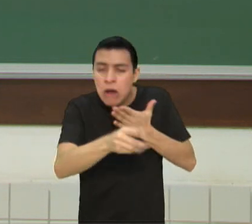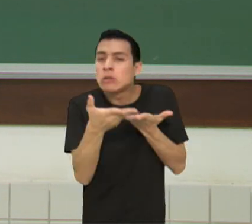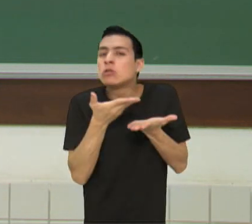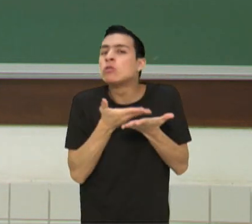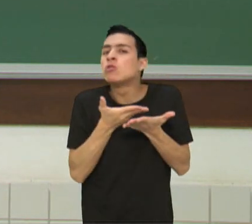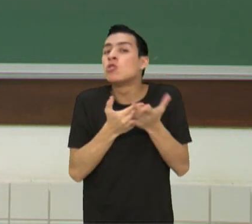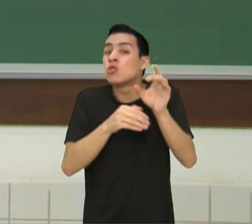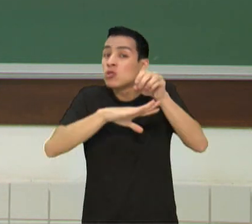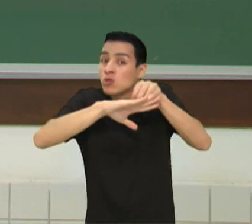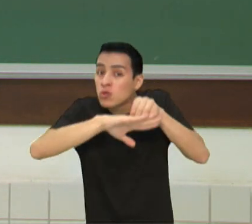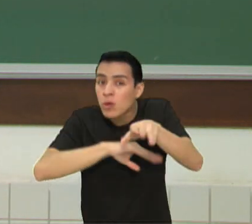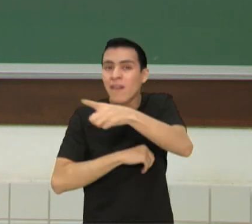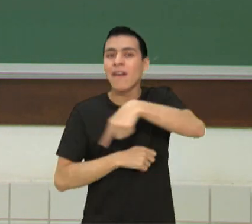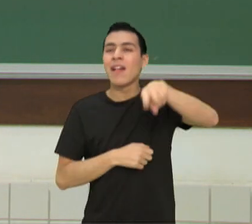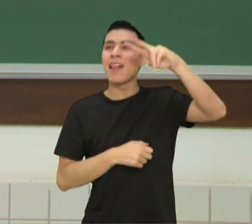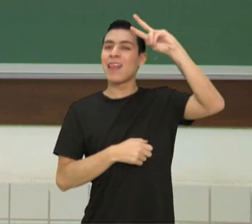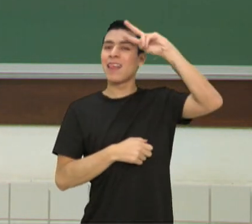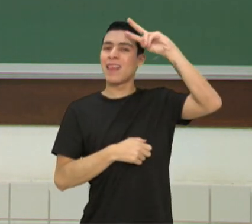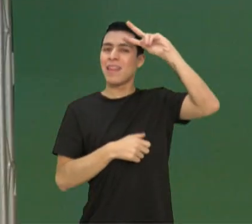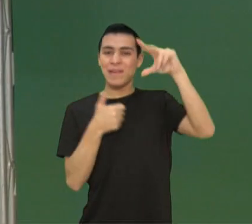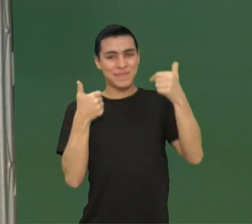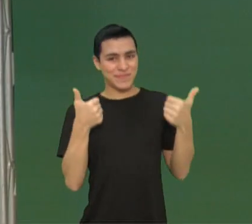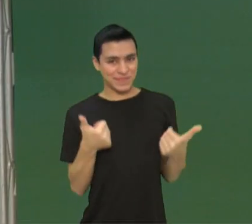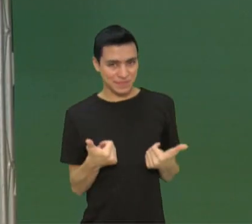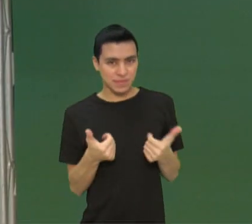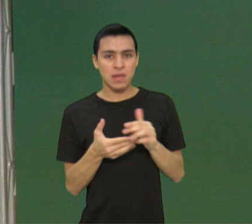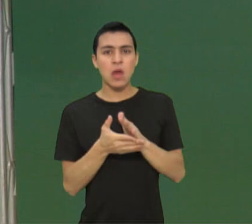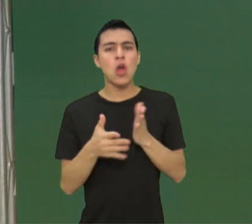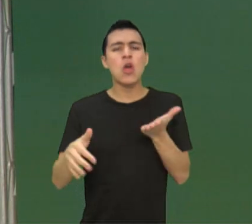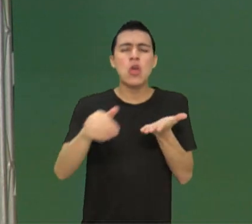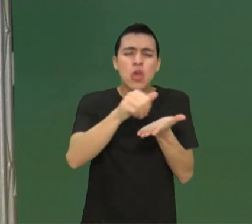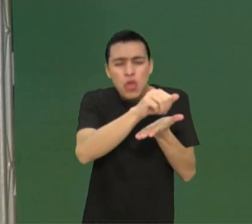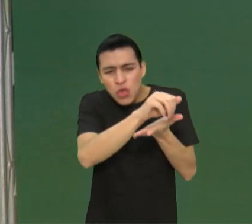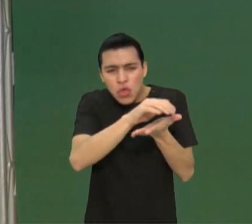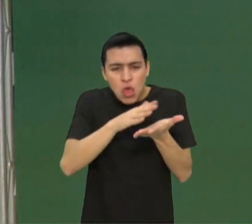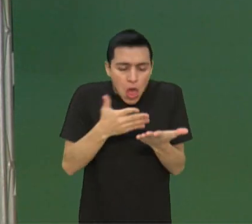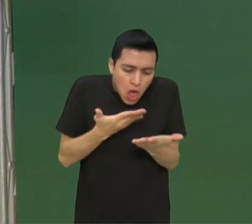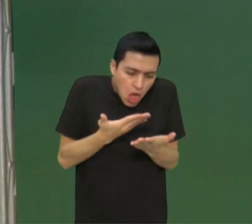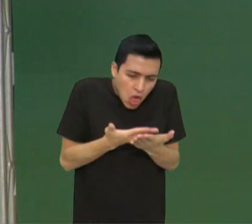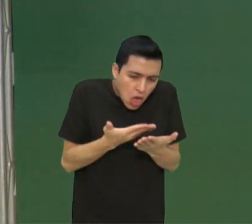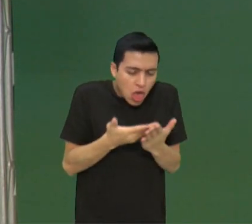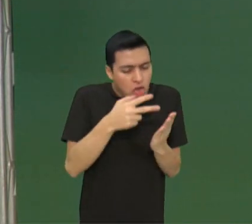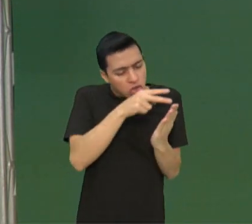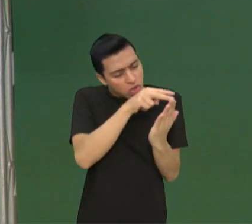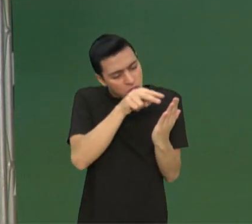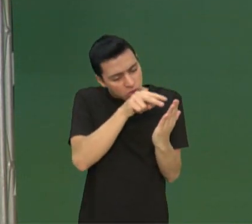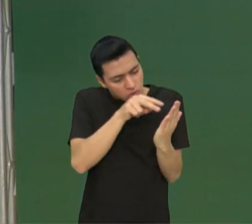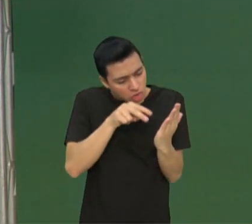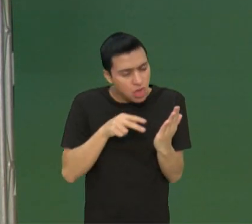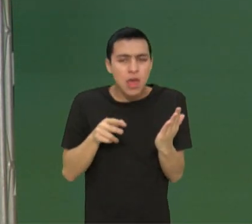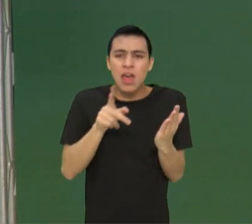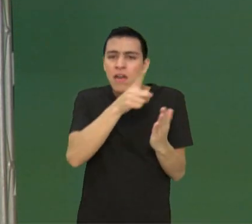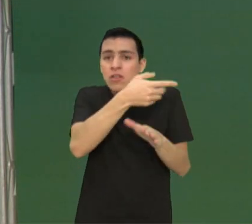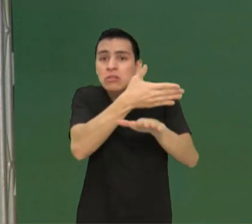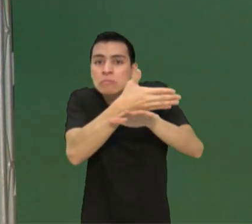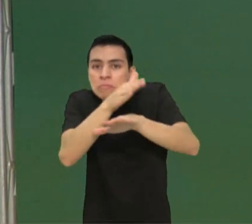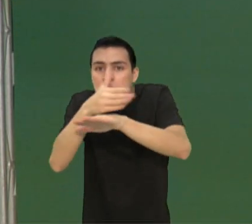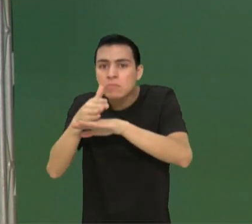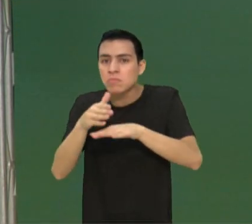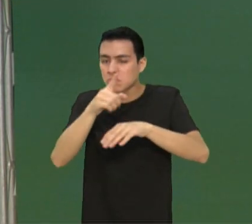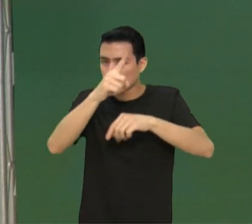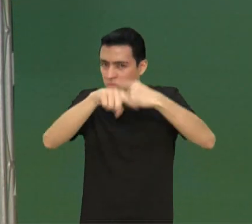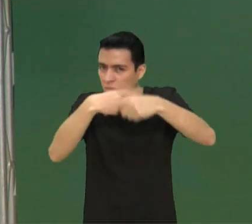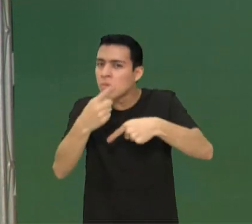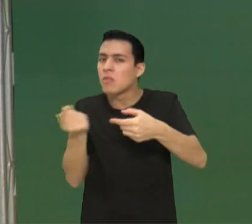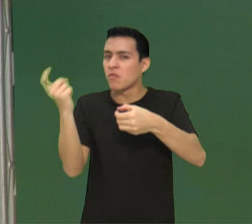somente. Combinado? Um exercício para treinar. Vou ler, vocês daí vão anotar, vão responder e eu volto